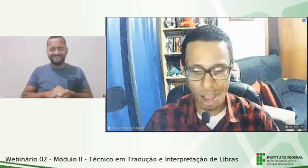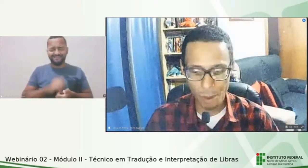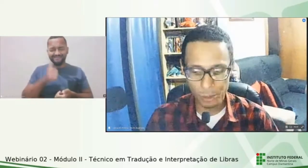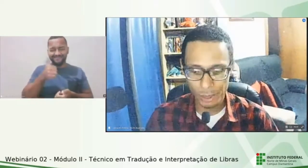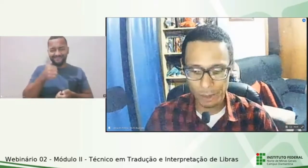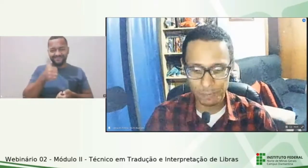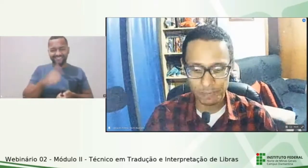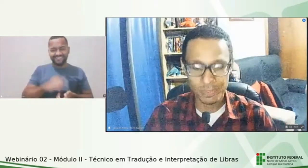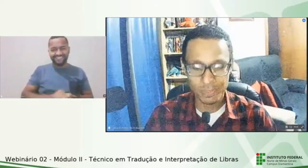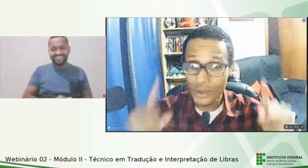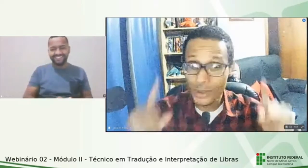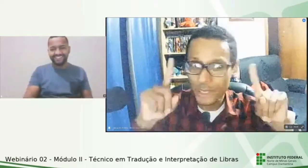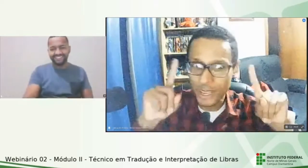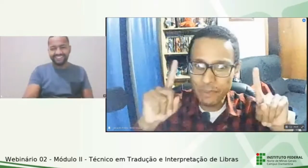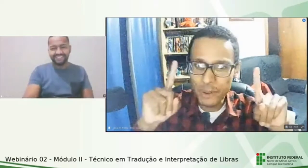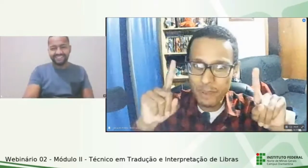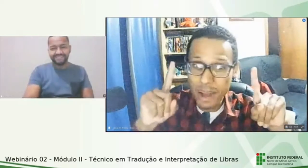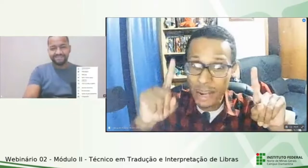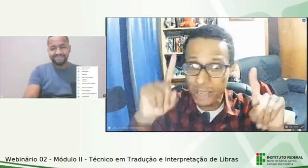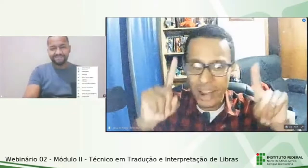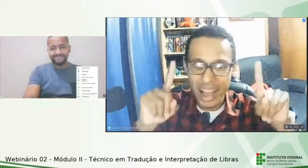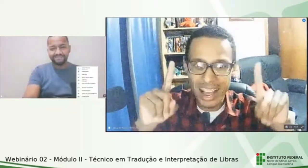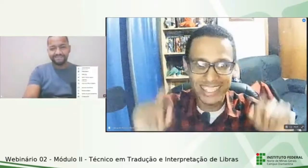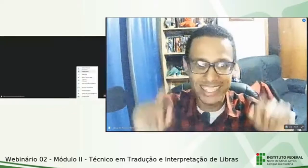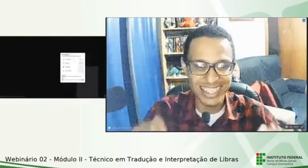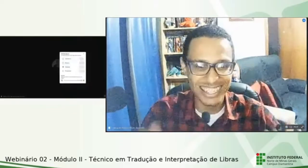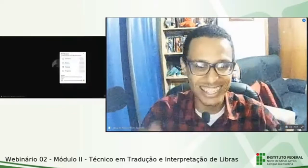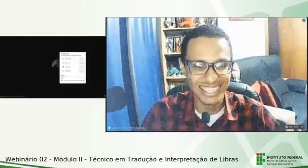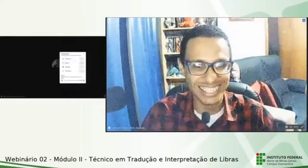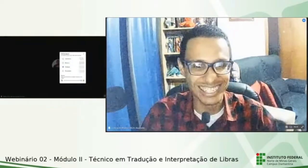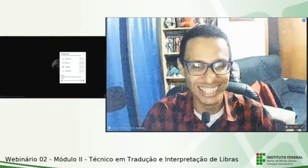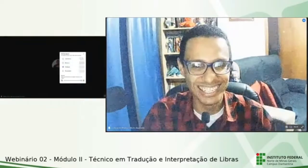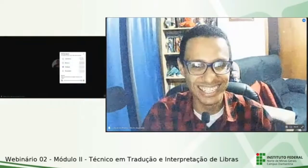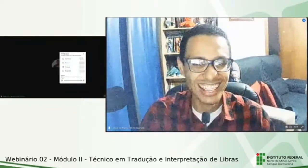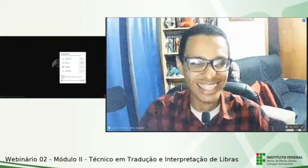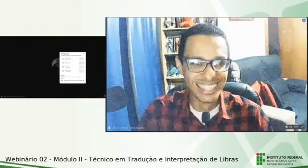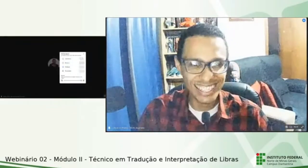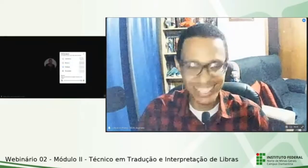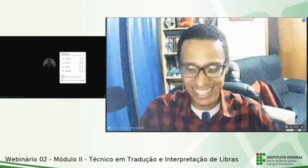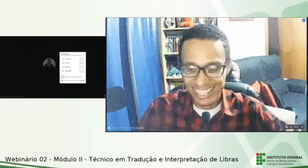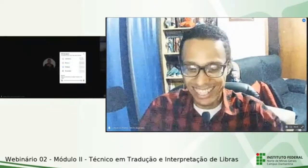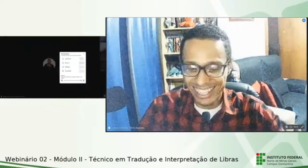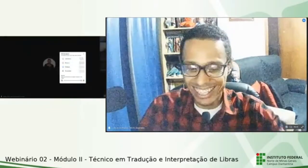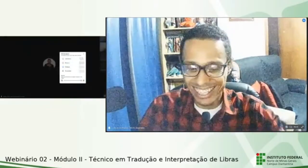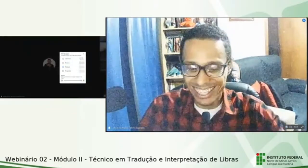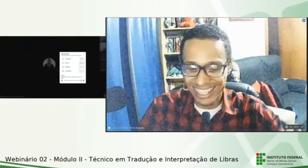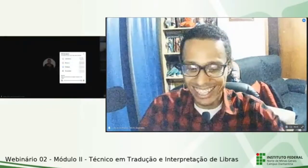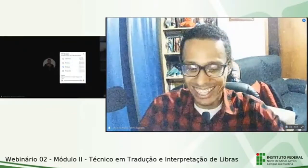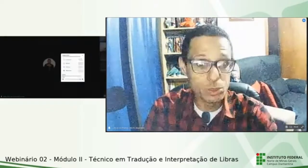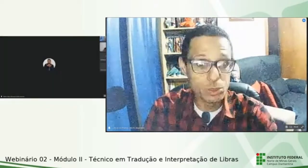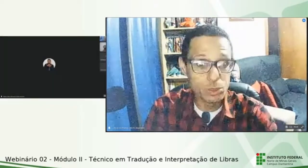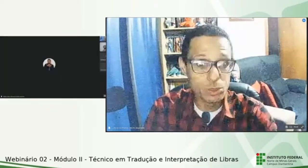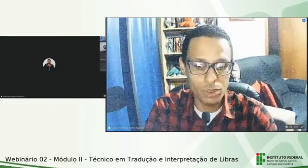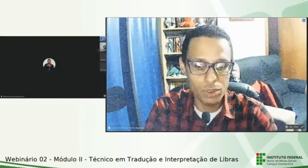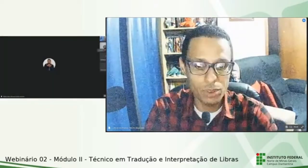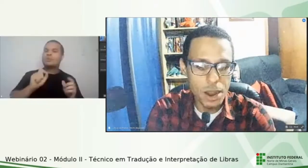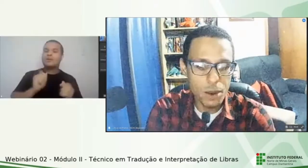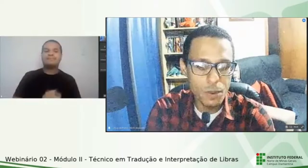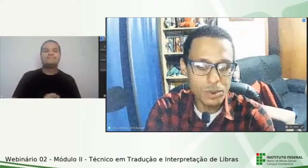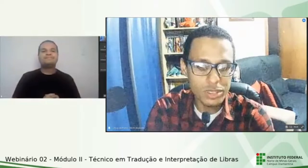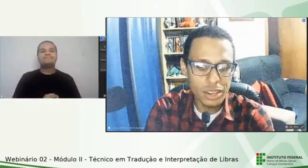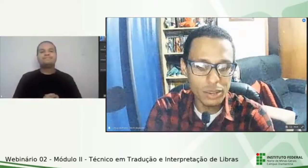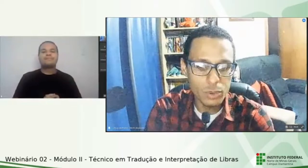de aula? Isso acontece muito em banca do CAS, né? Ah, se